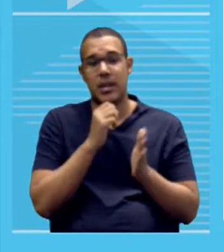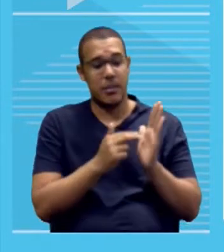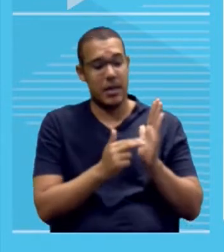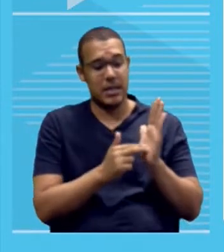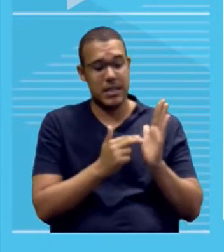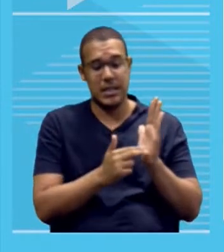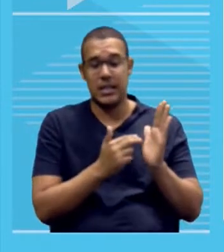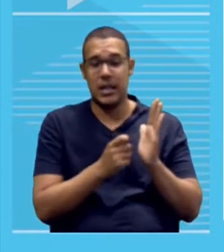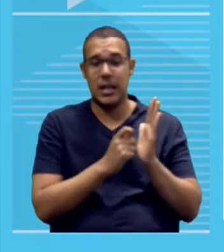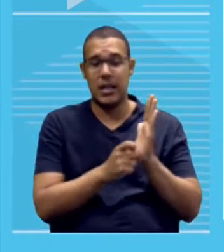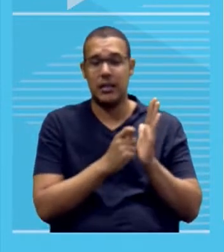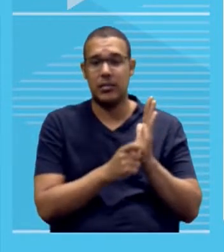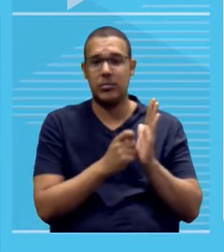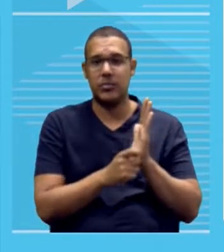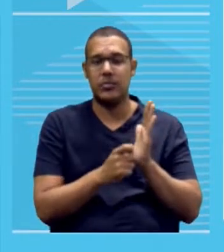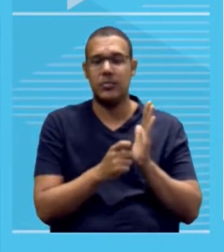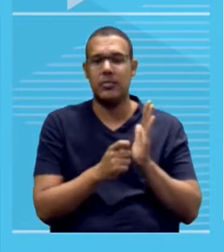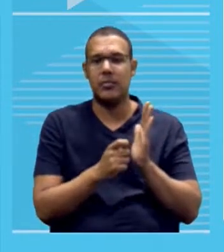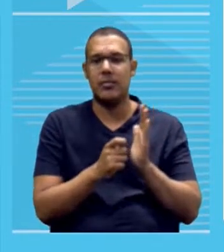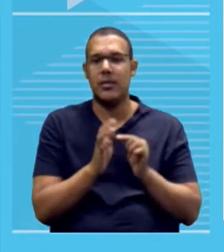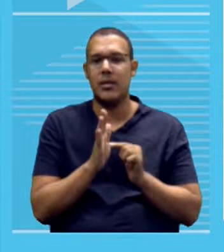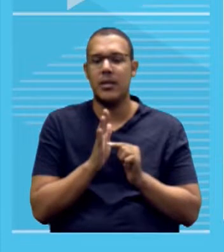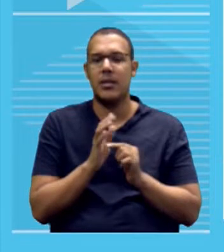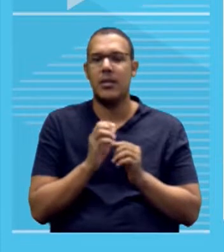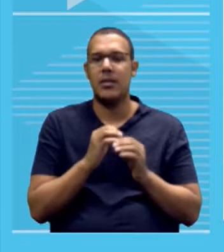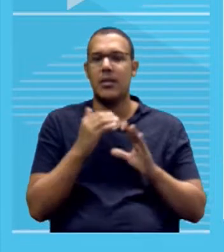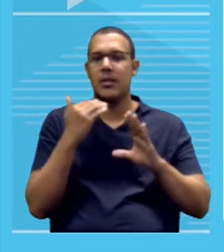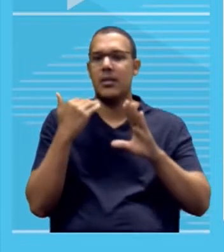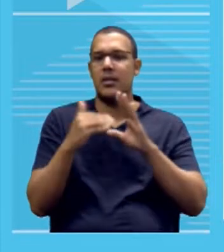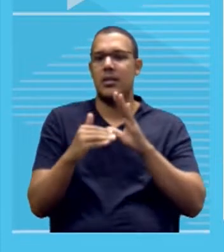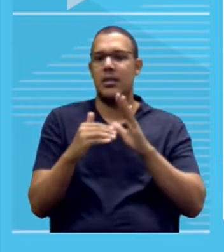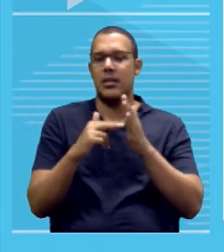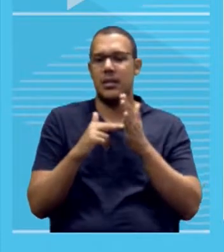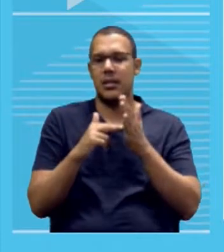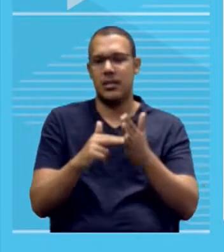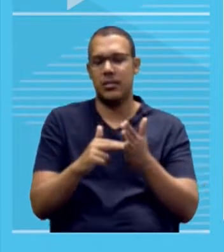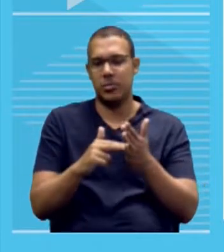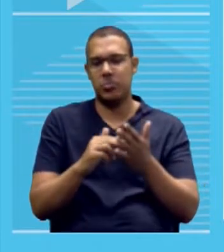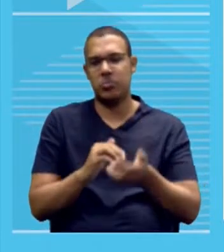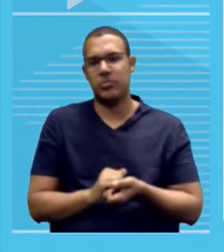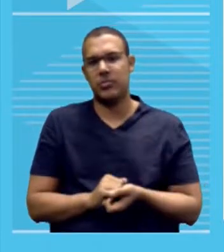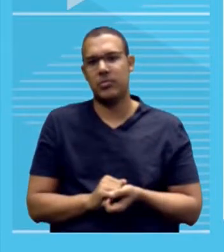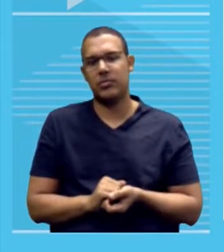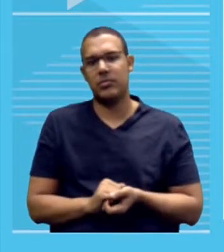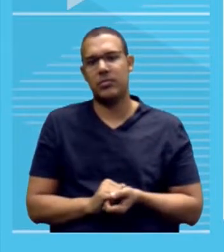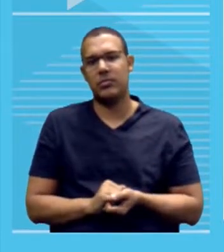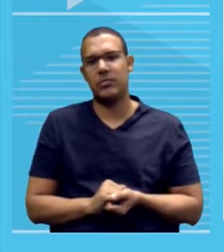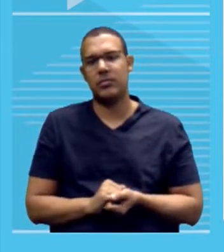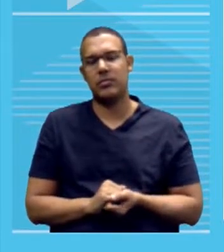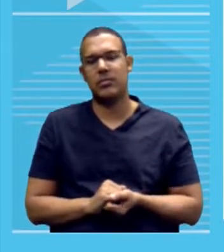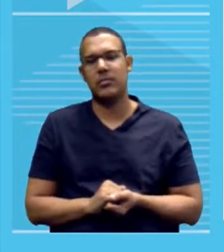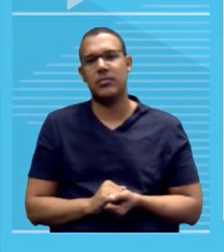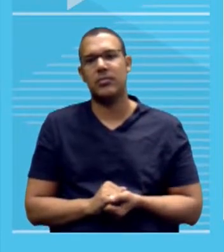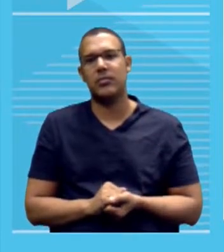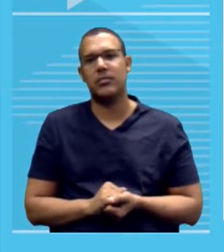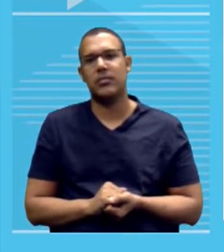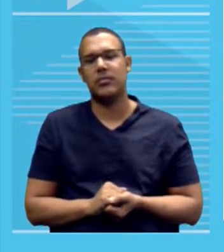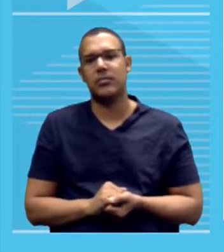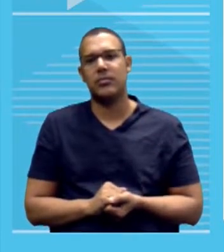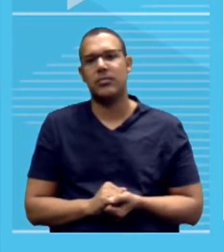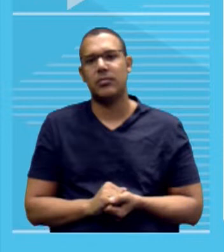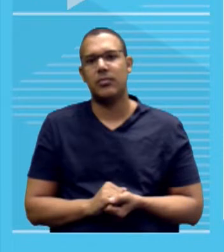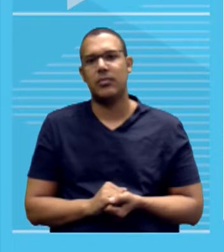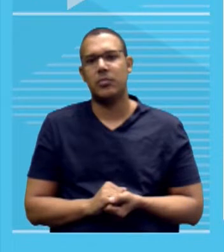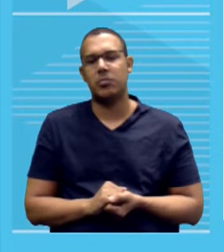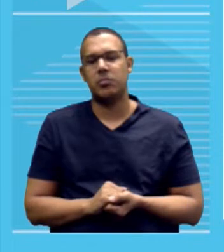Às vezes você diz para quem é você envia a carta com remetente querido fulano de tal aí você diz